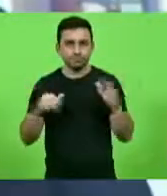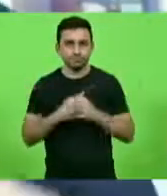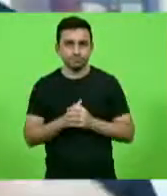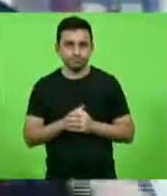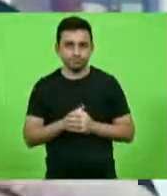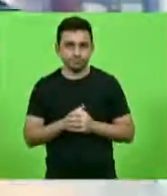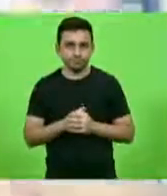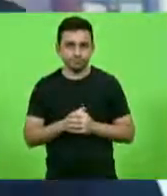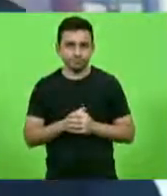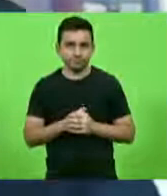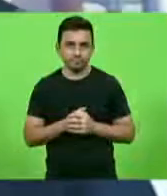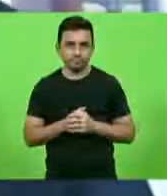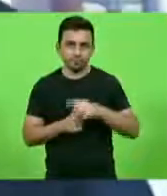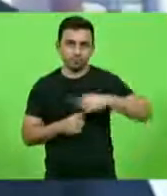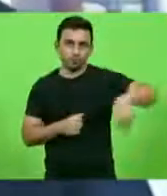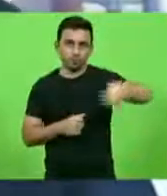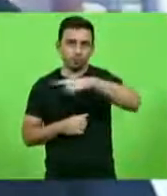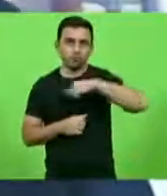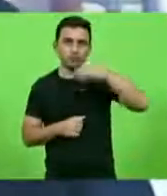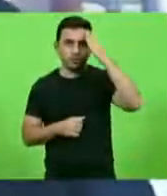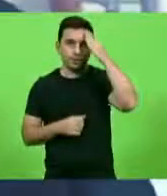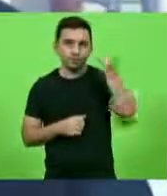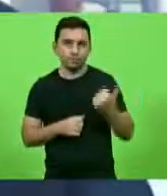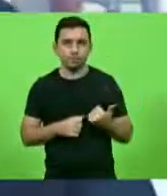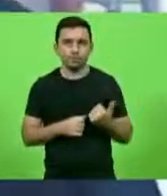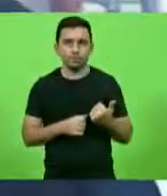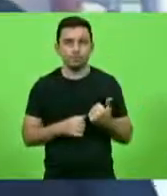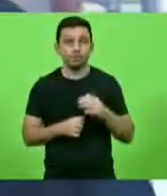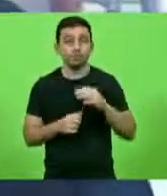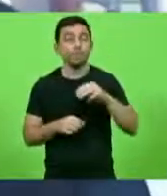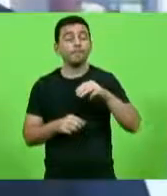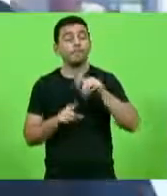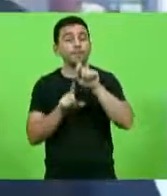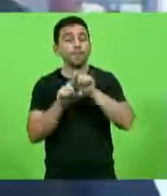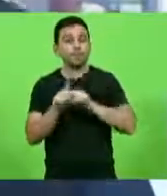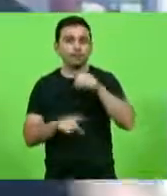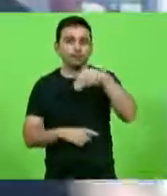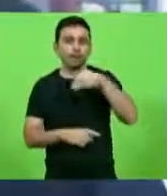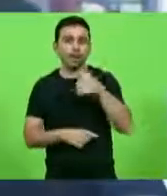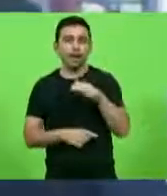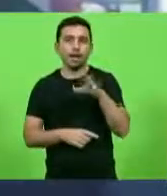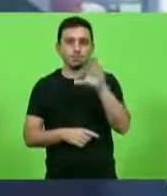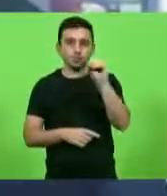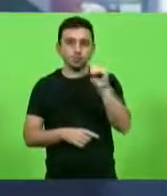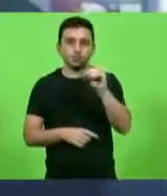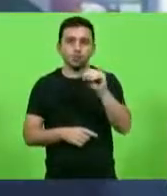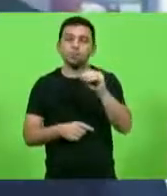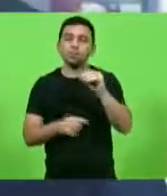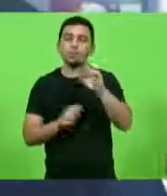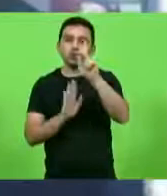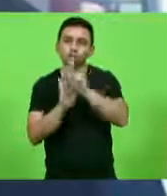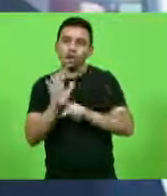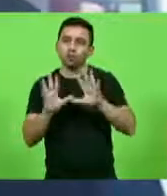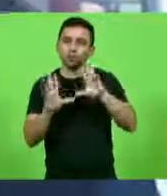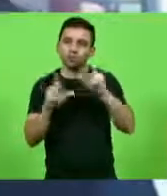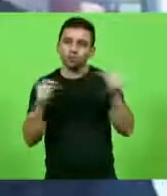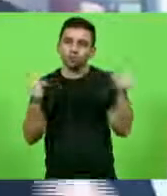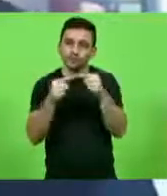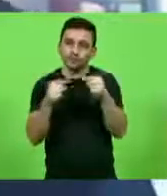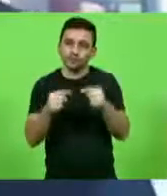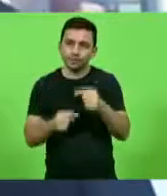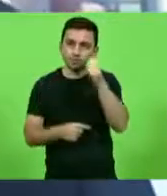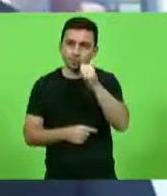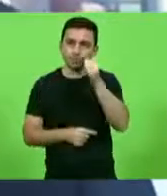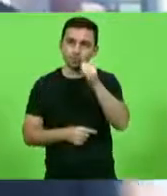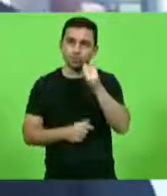Eu quero só esclarecer aqui, e todos sabem, não preciso esclarecer, que o mês de março é o mês da mulher, óbvio que os projetos foram direcionados para a mulher. E dizer também que